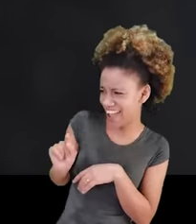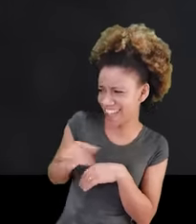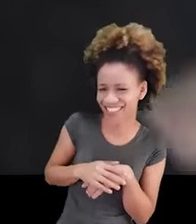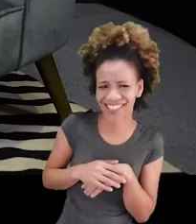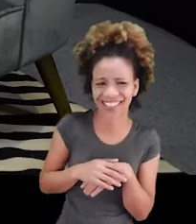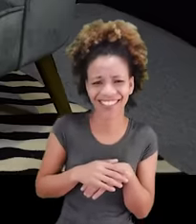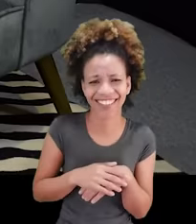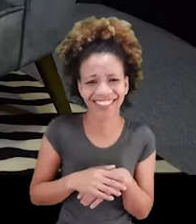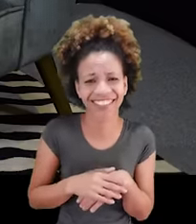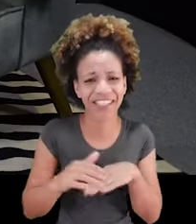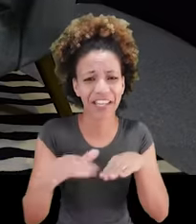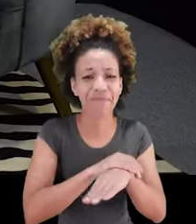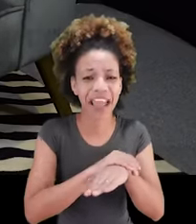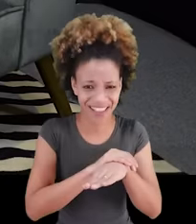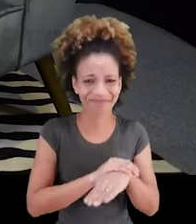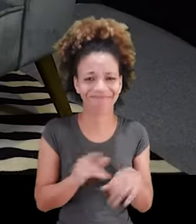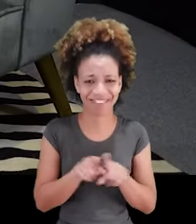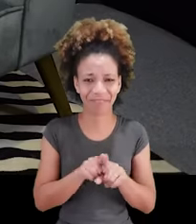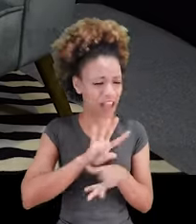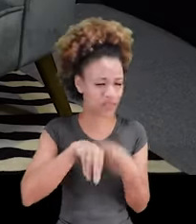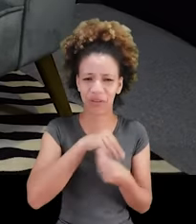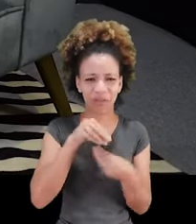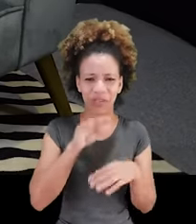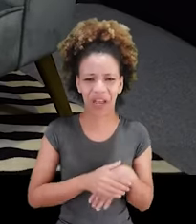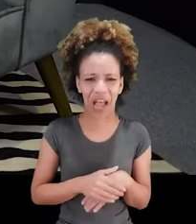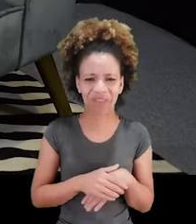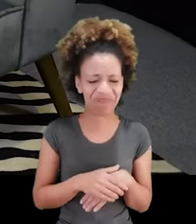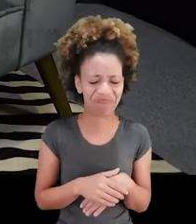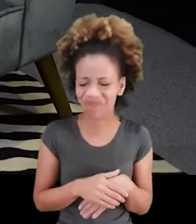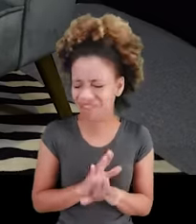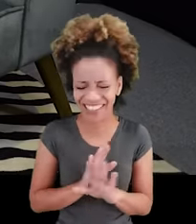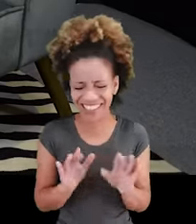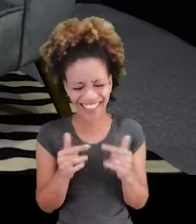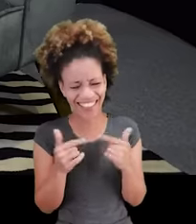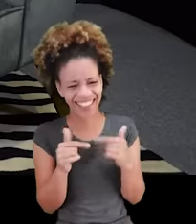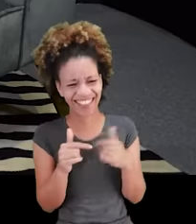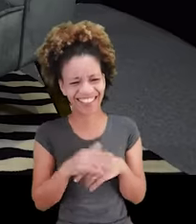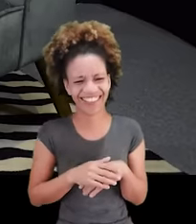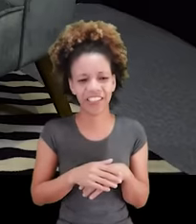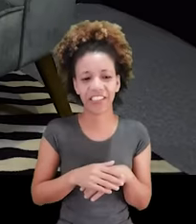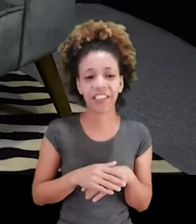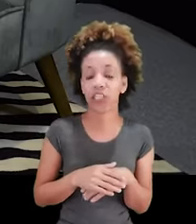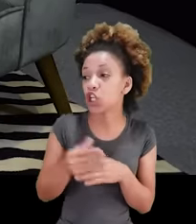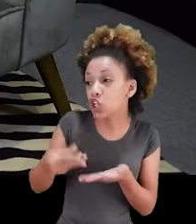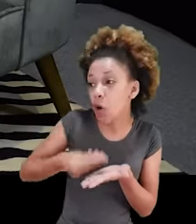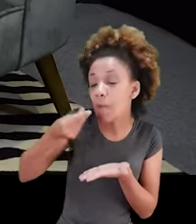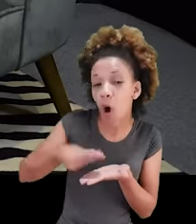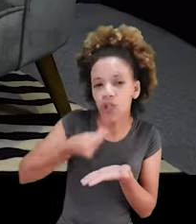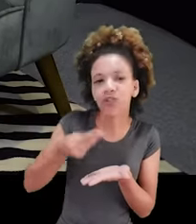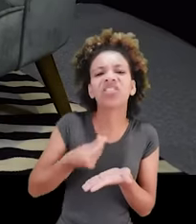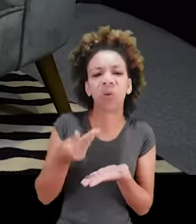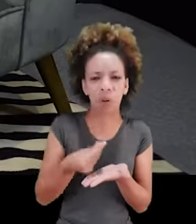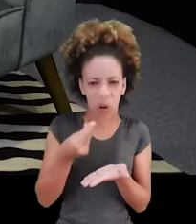outro pão por cima. E outro pão por cima. Porque tem que ter pão. Que Tudo entre dois pés. E o molho, o molho. Ah,